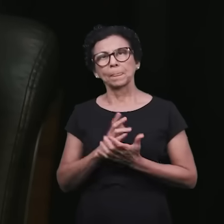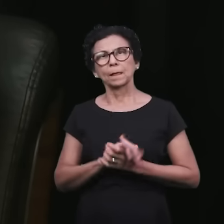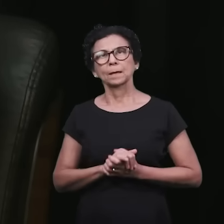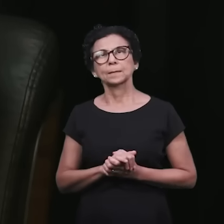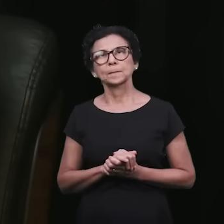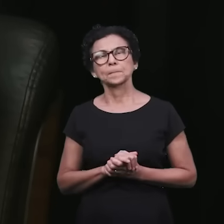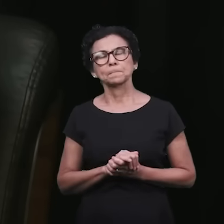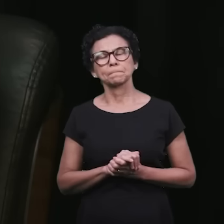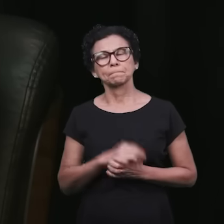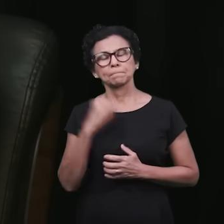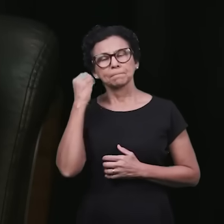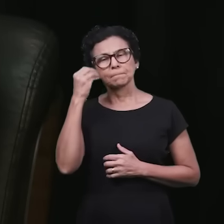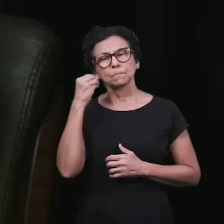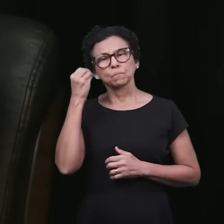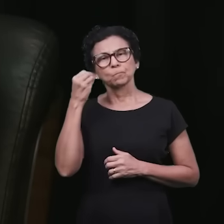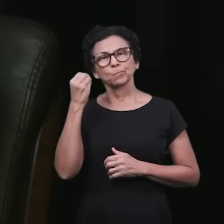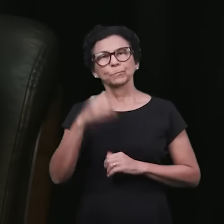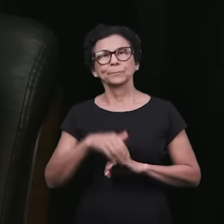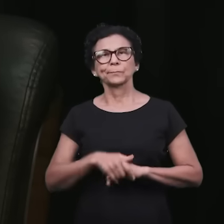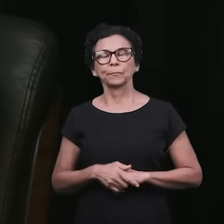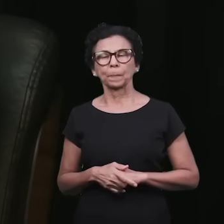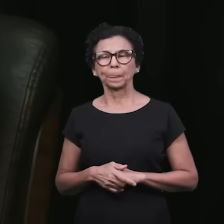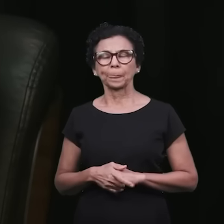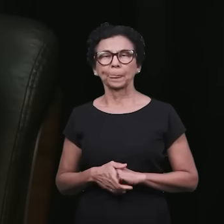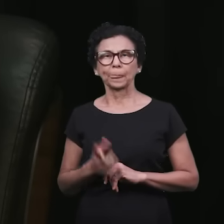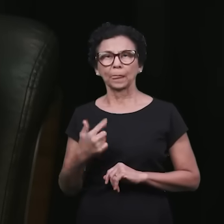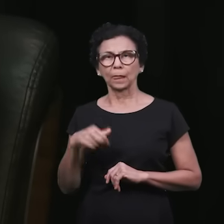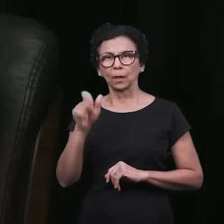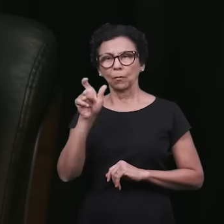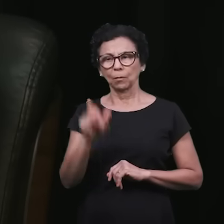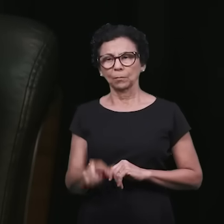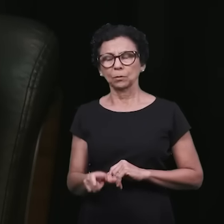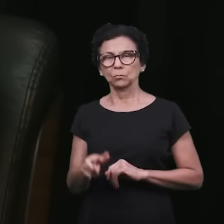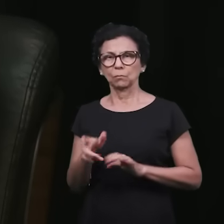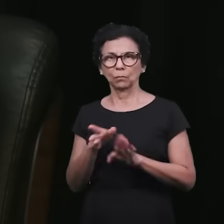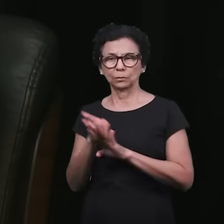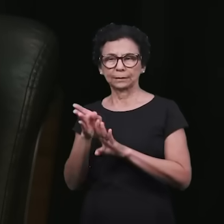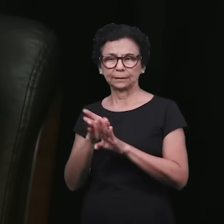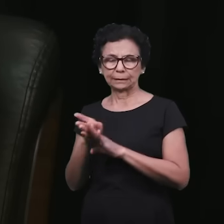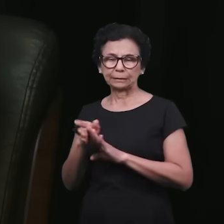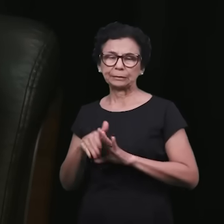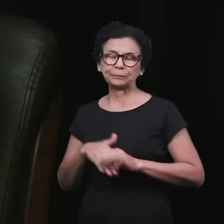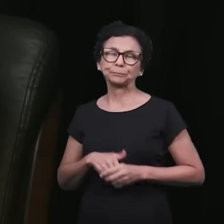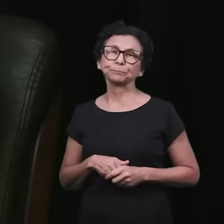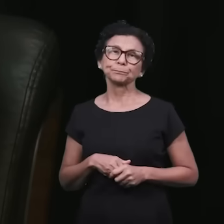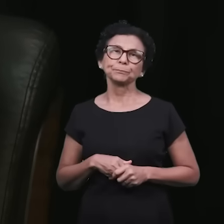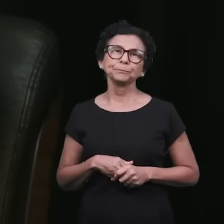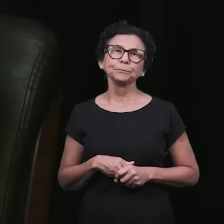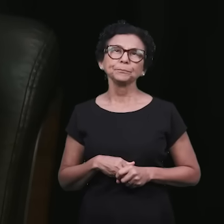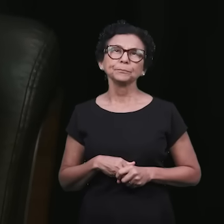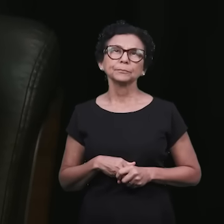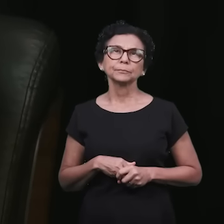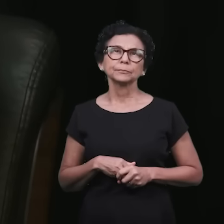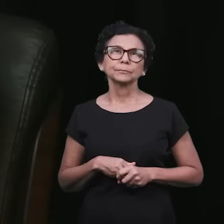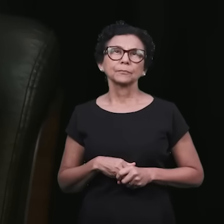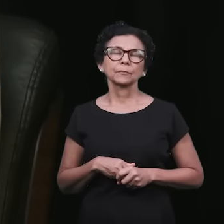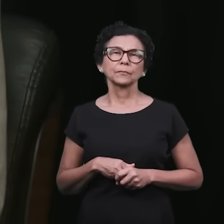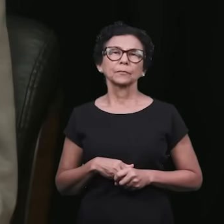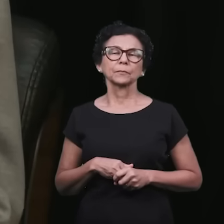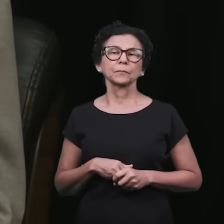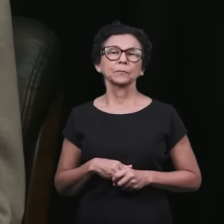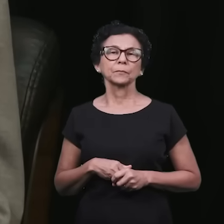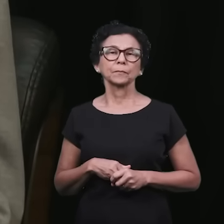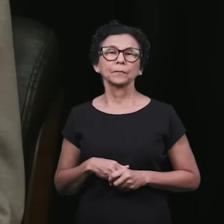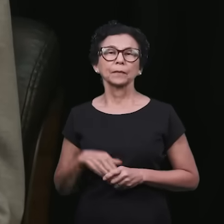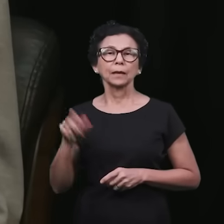entender uma coisa. E isso é normal, né? Na experiência desses anos todos, a ovelha, ela entende que por